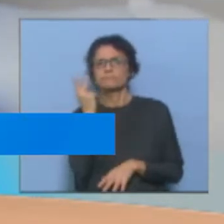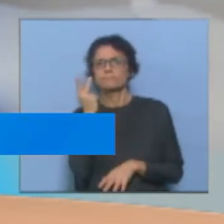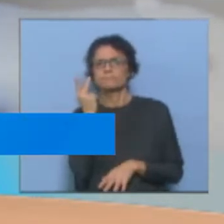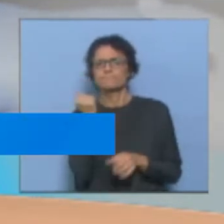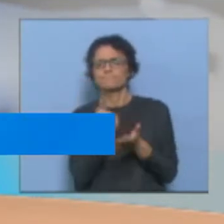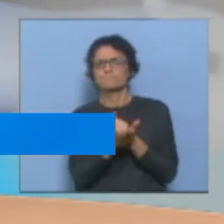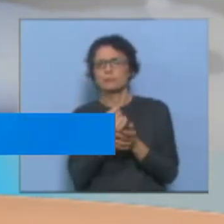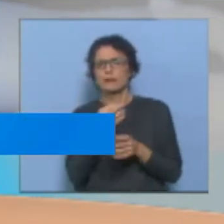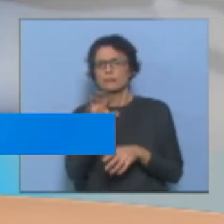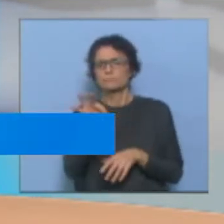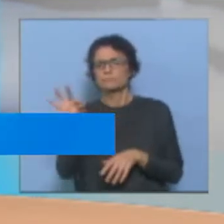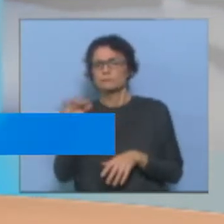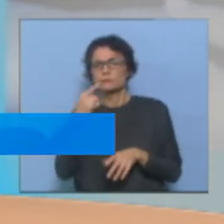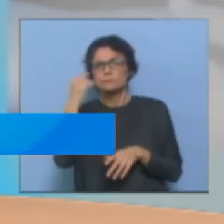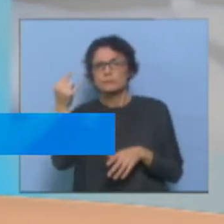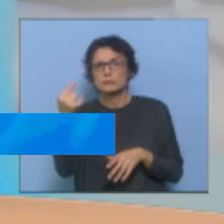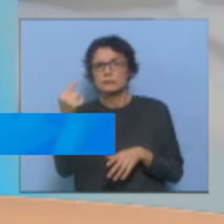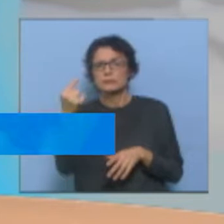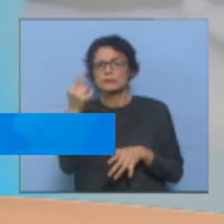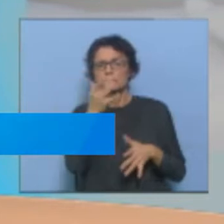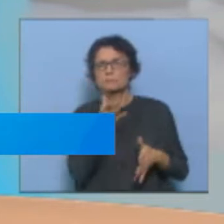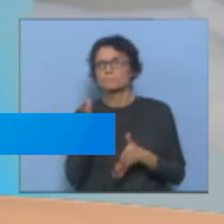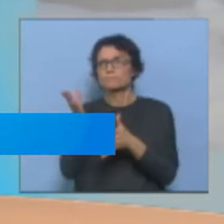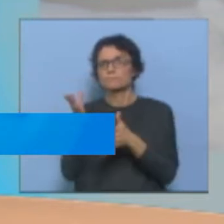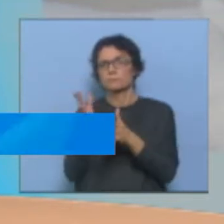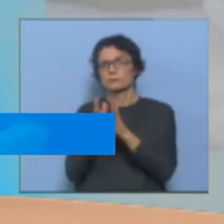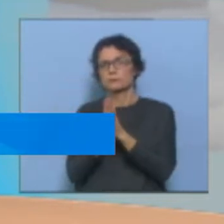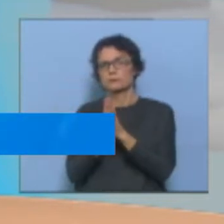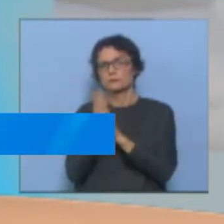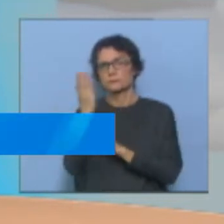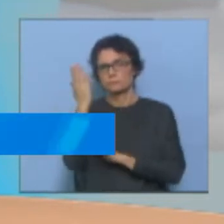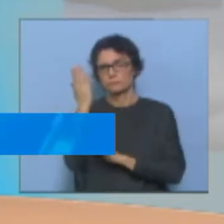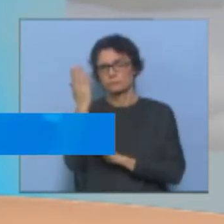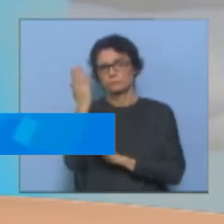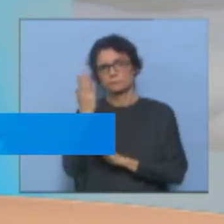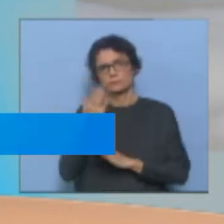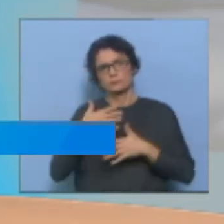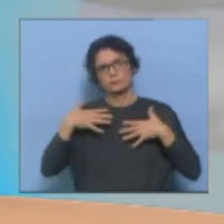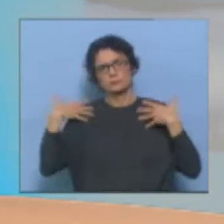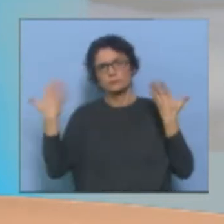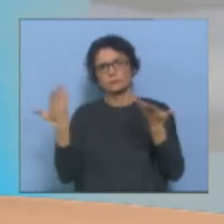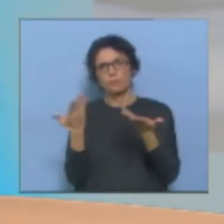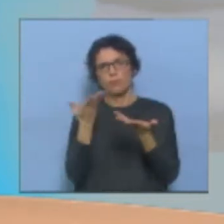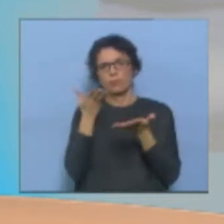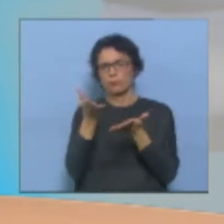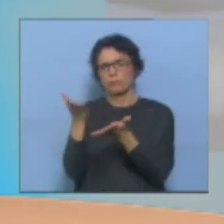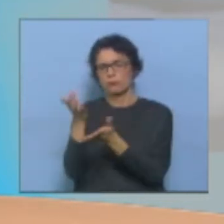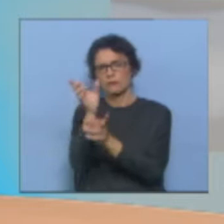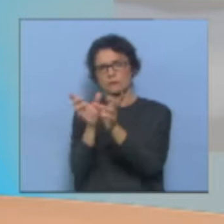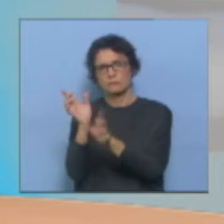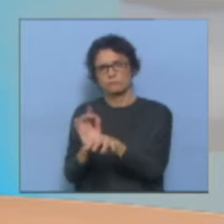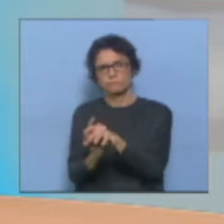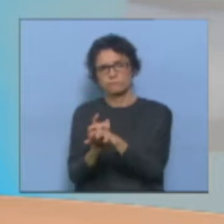específicas, voltadas para a espiritualidade e para a atenção a quem precisa. Daqui a pouco o Padre Paulo Coelho